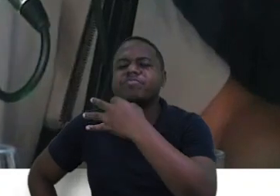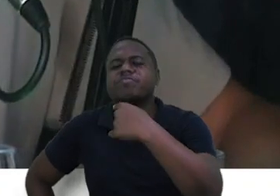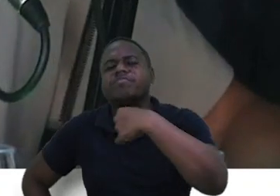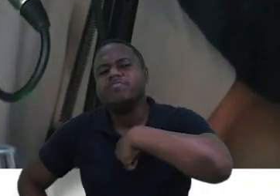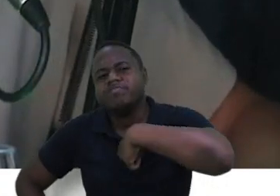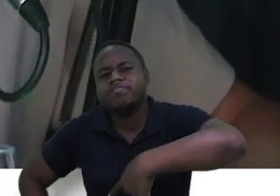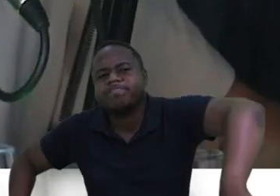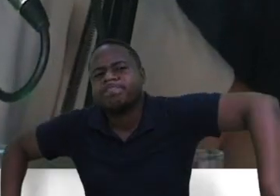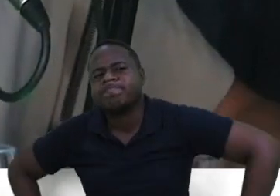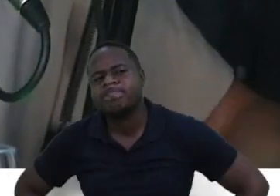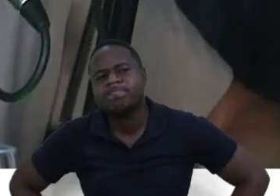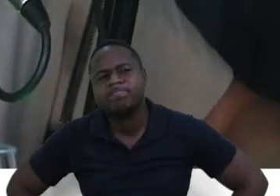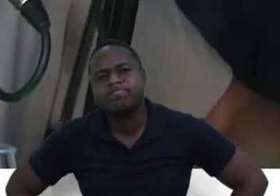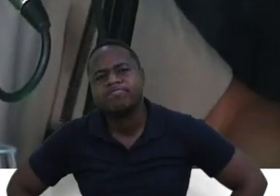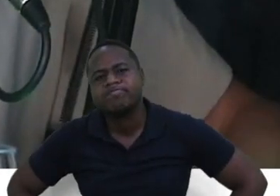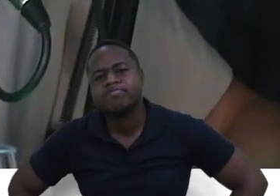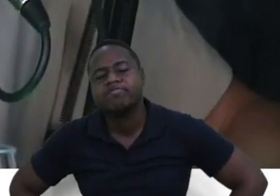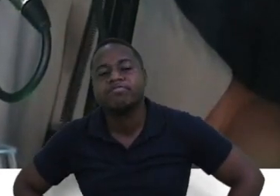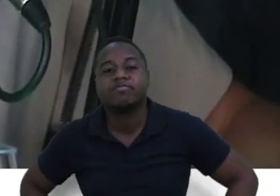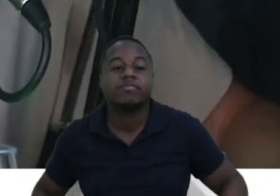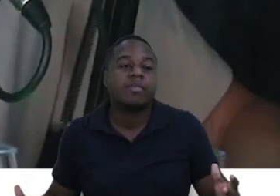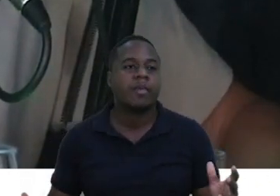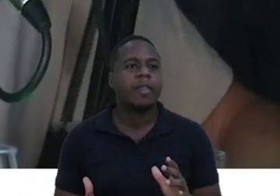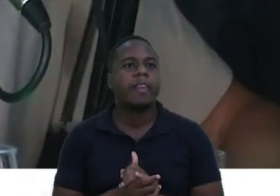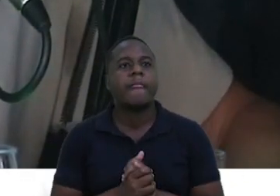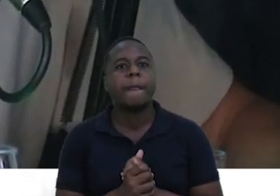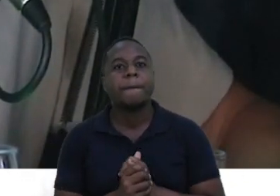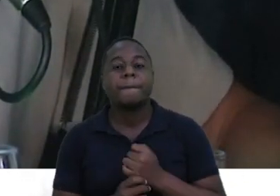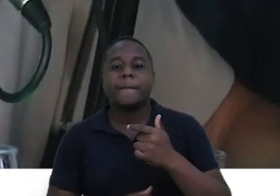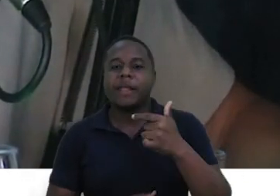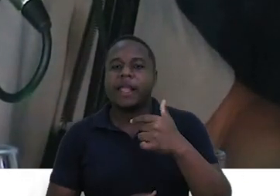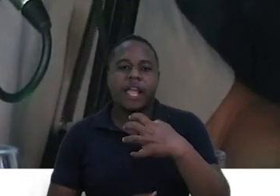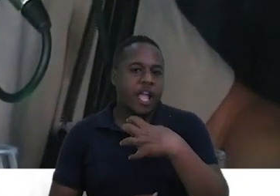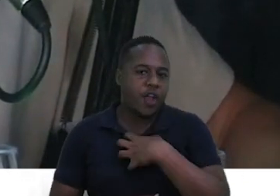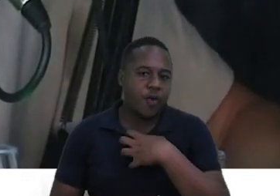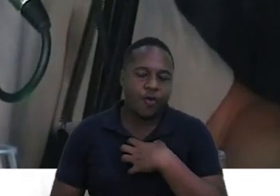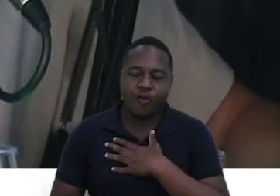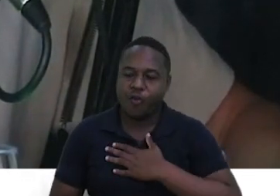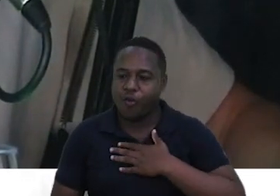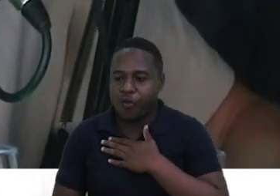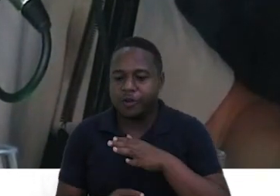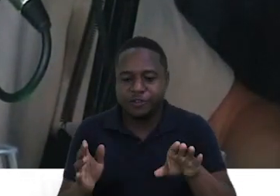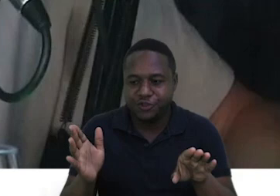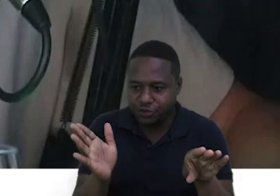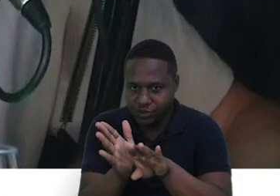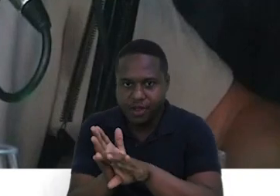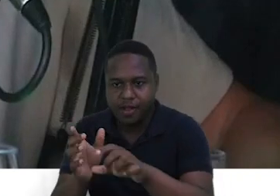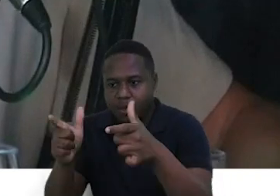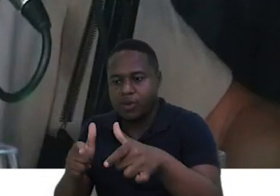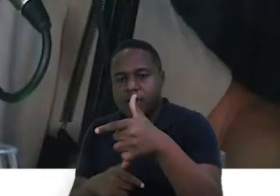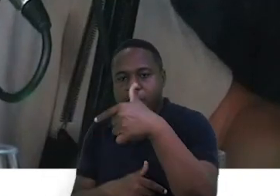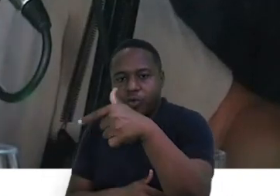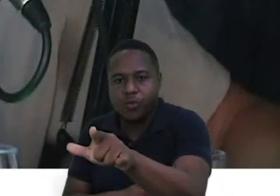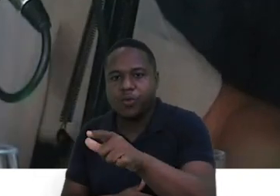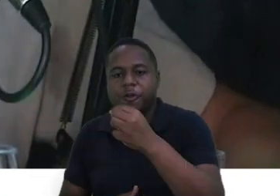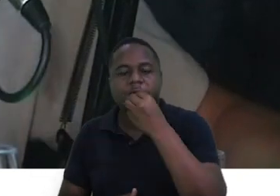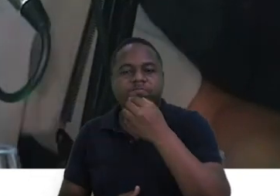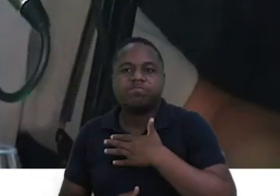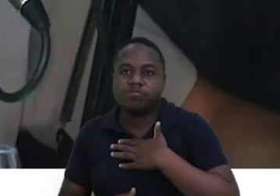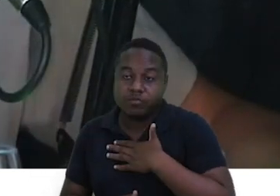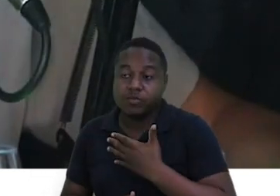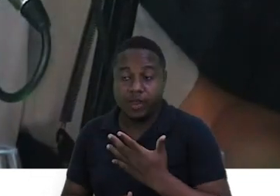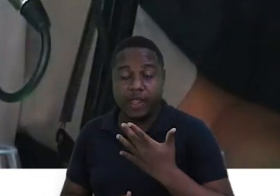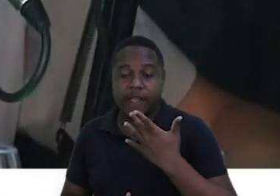para mim é muito gostoso assim chegar em outros lugares, tanto dentro do